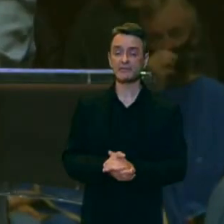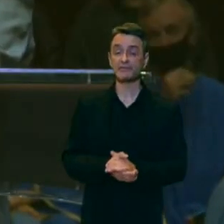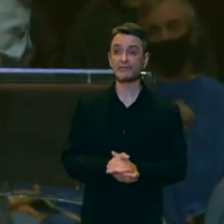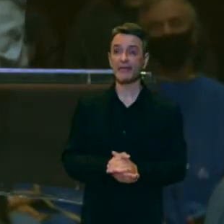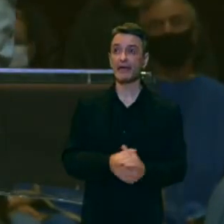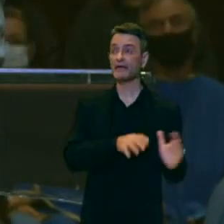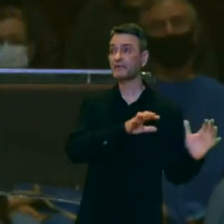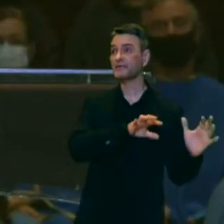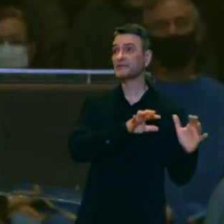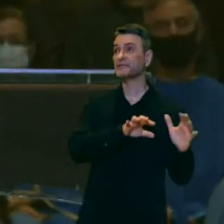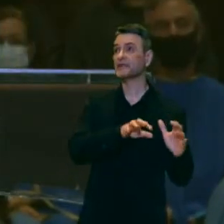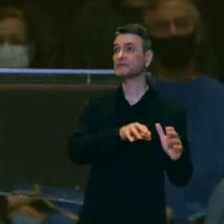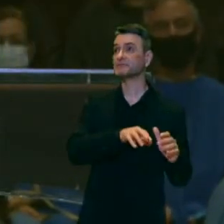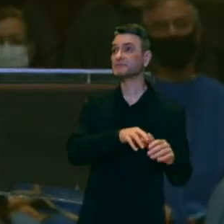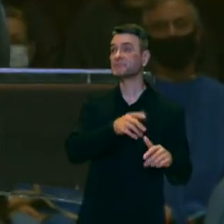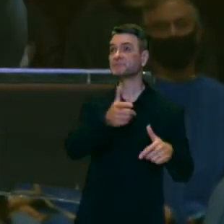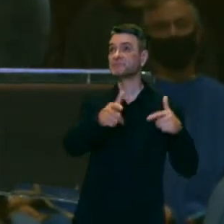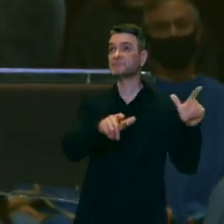outras vozes.